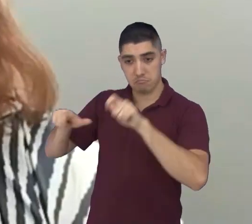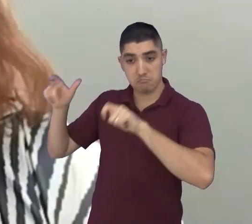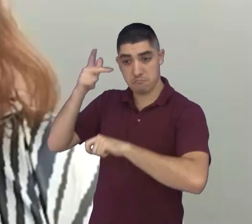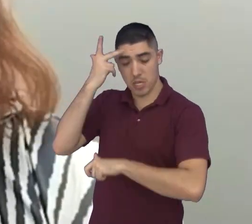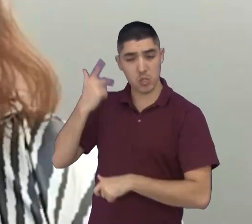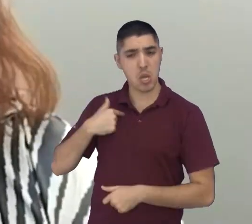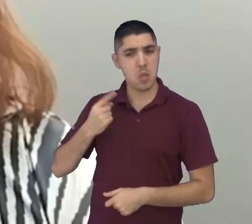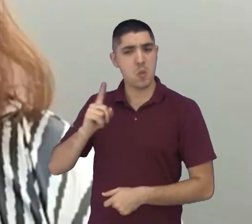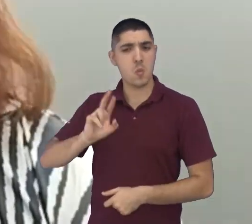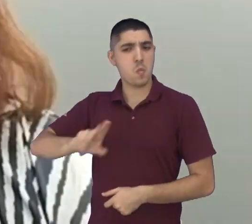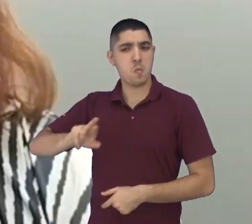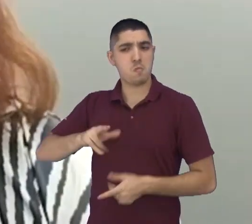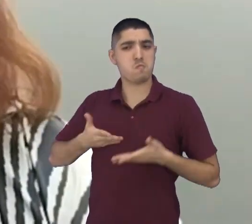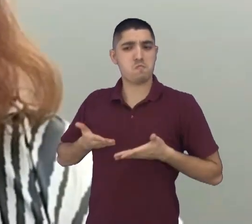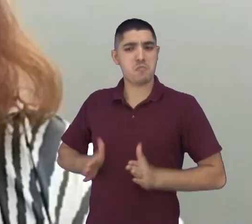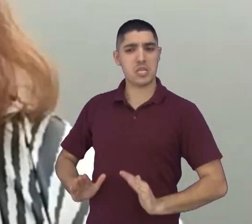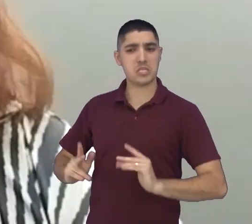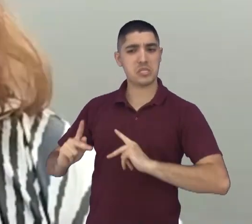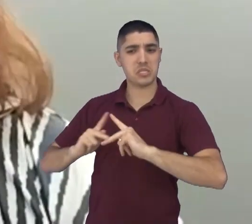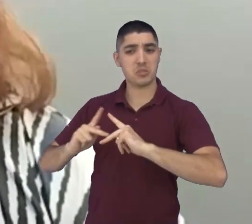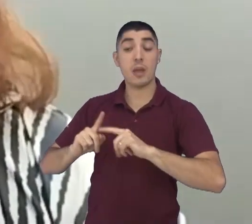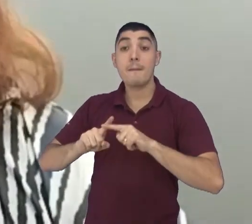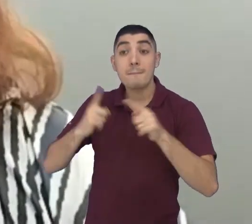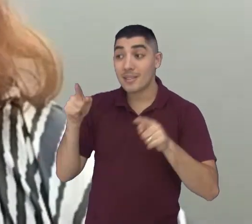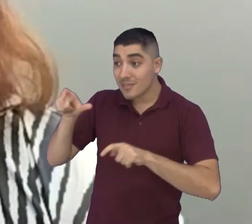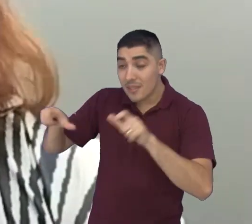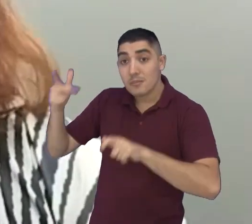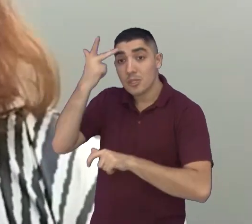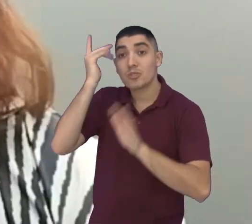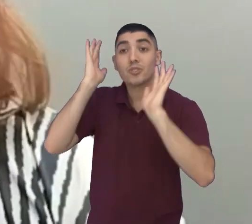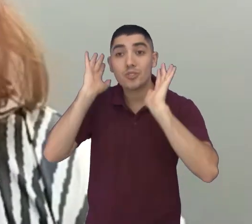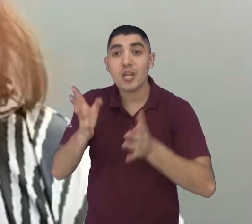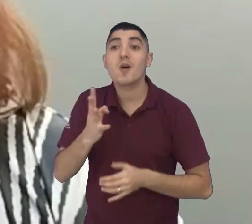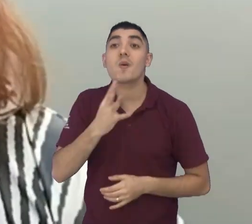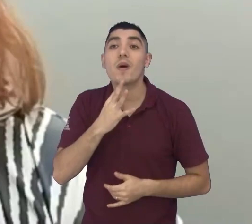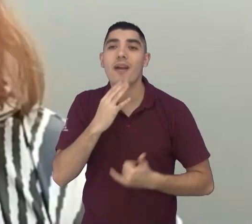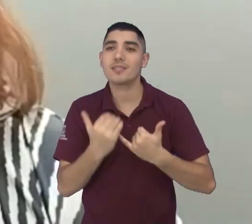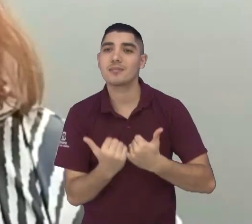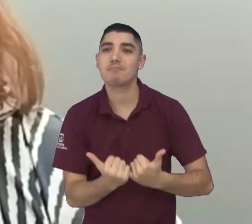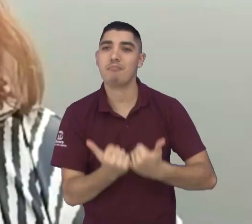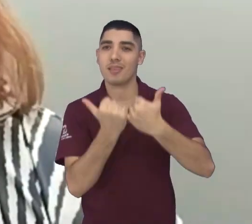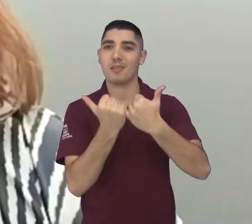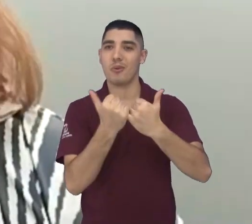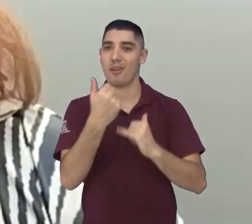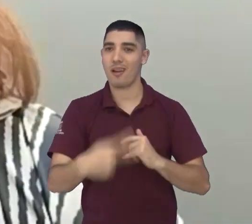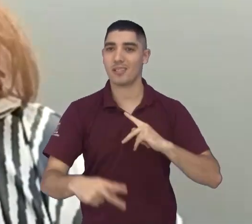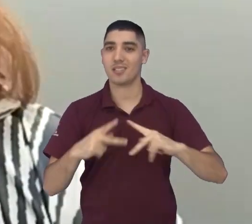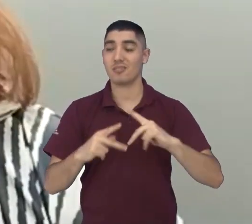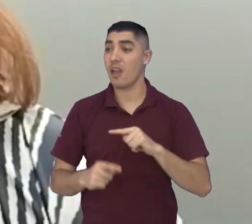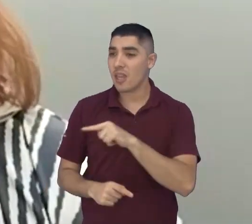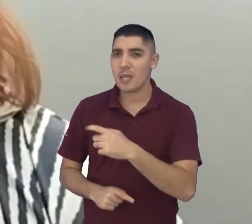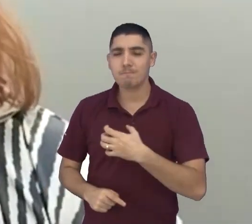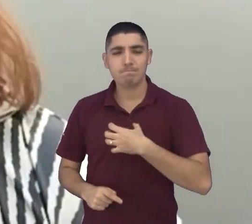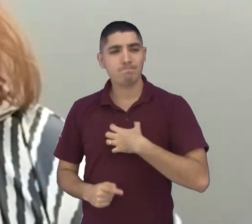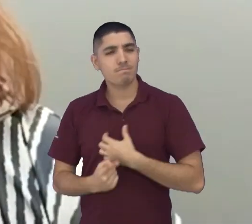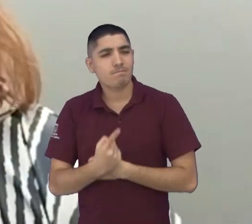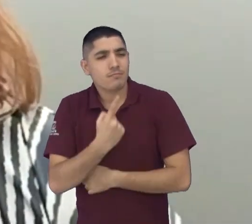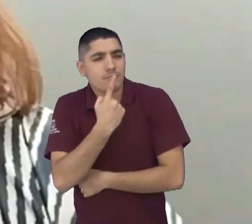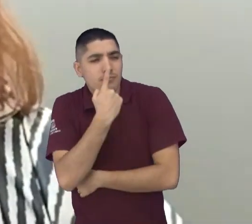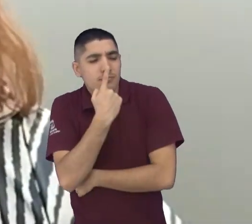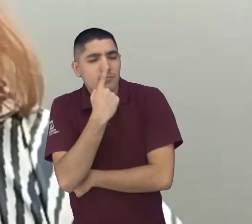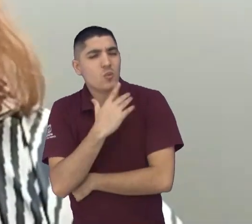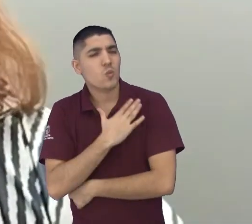ele reconheça os patrimônios e os vínculos que ele pode criar com a história de